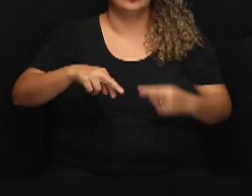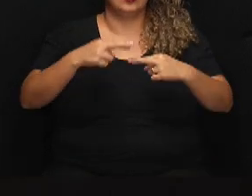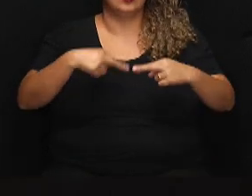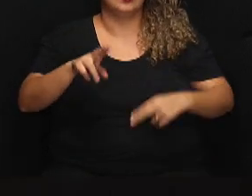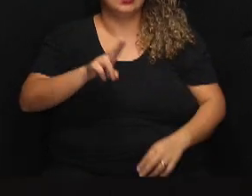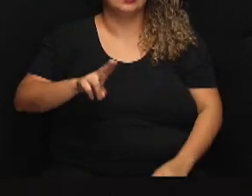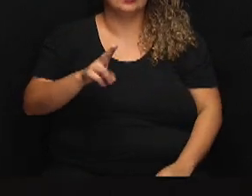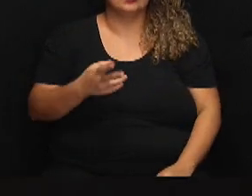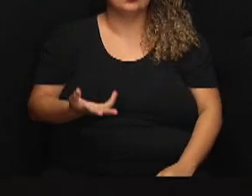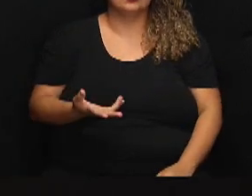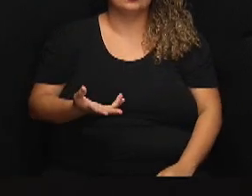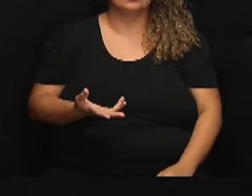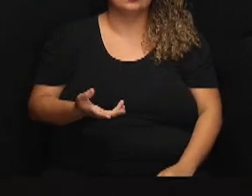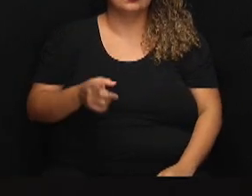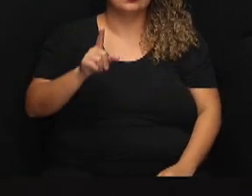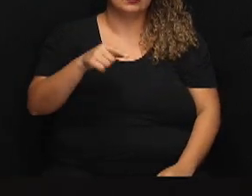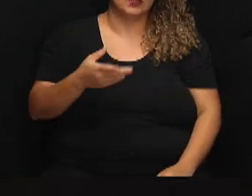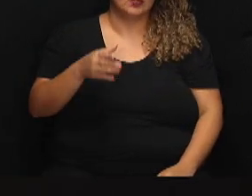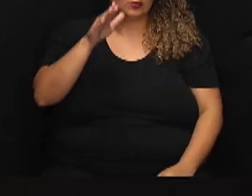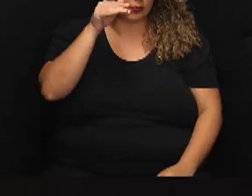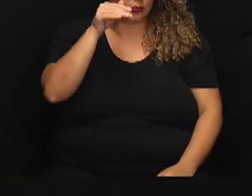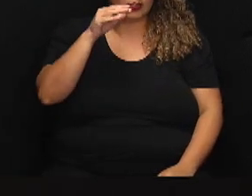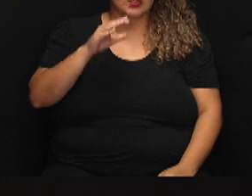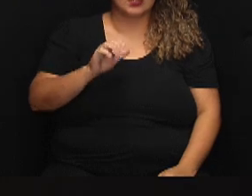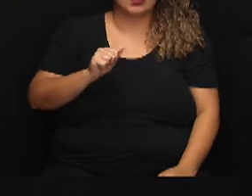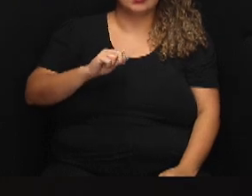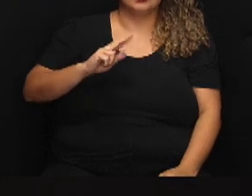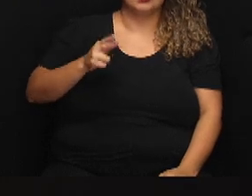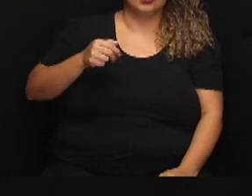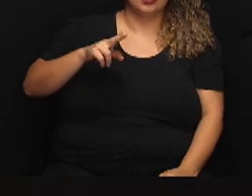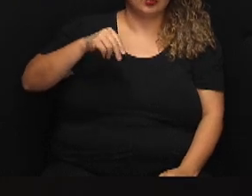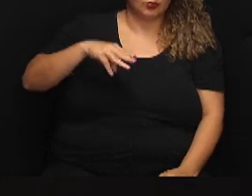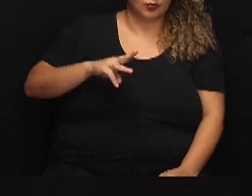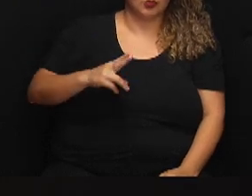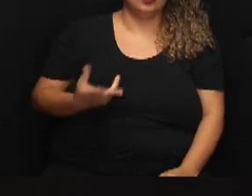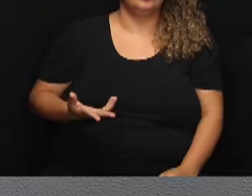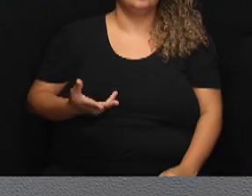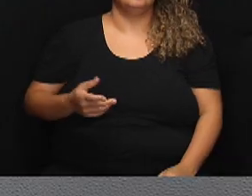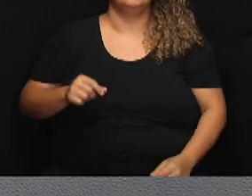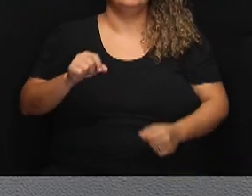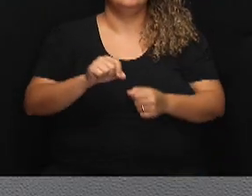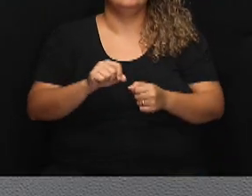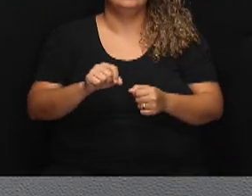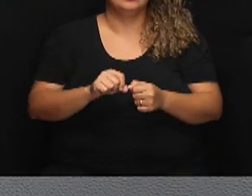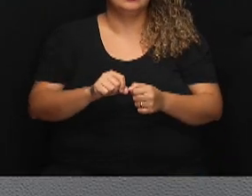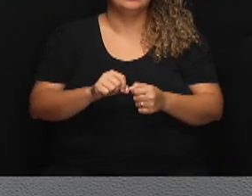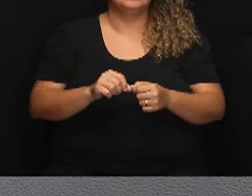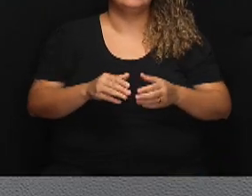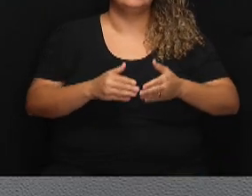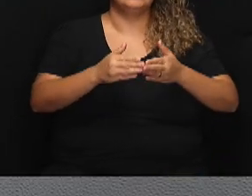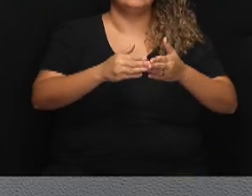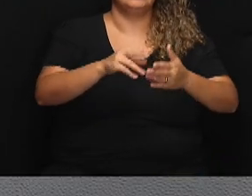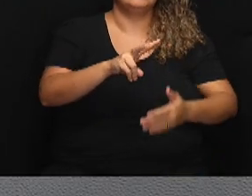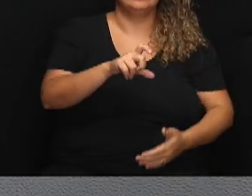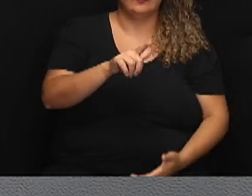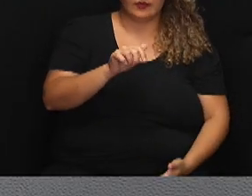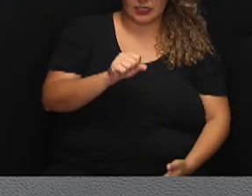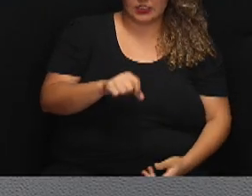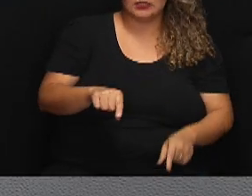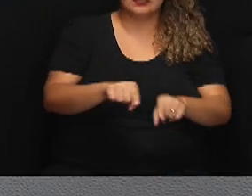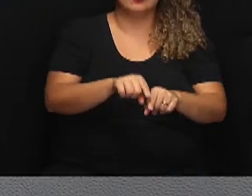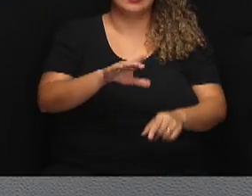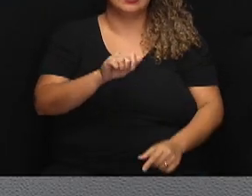utilização. E aí só uma curiosidade sobre o cânhamo, ele faziam as velas das caravelas que chegaram ao Brasil. Mas ao longo dos anos